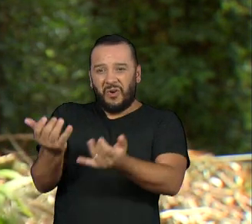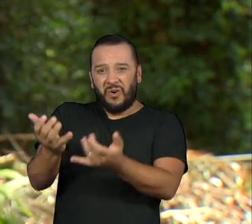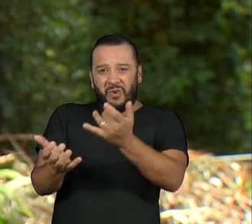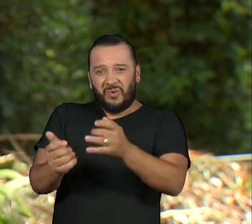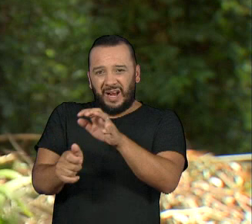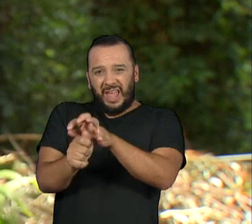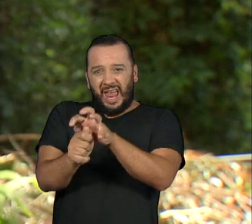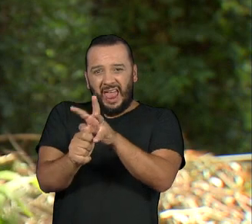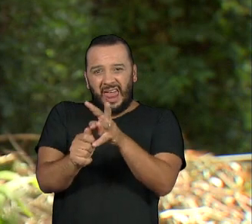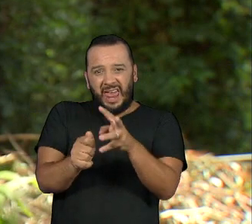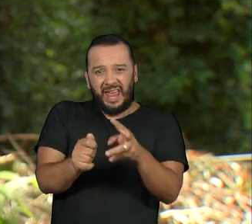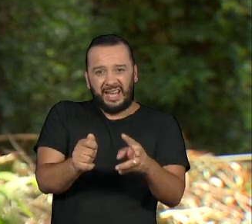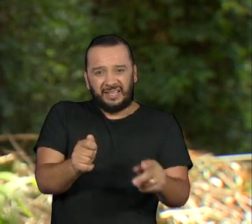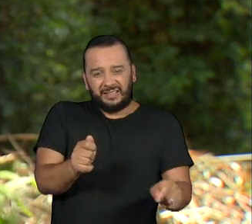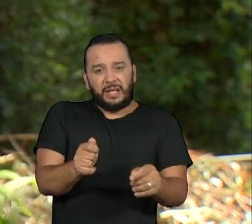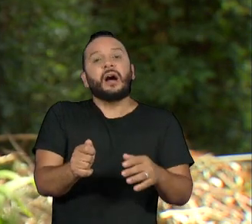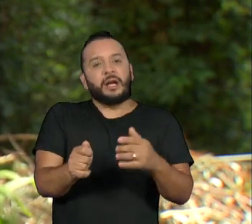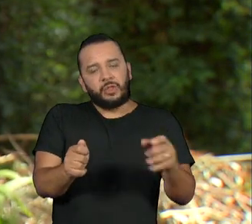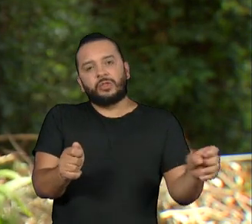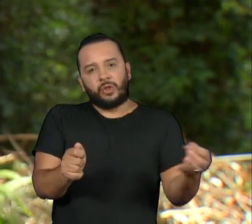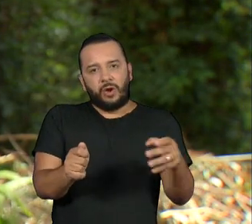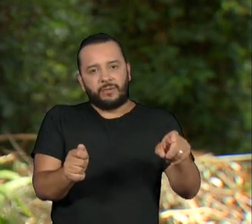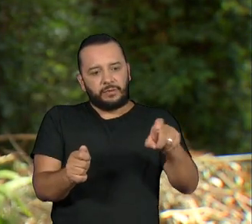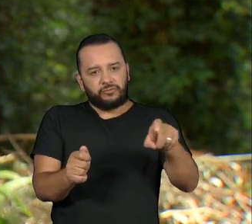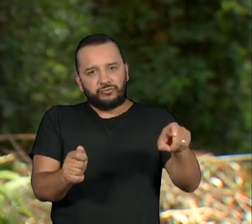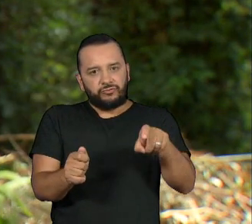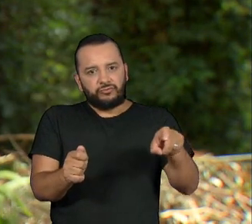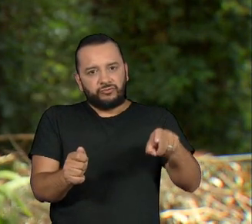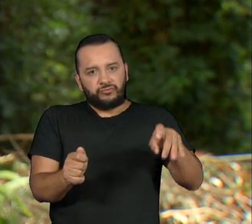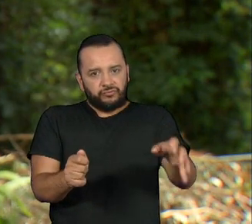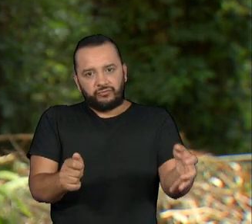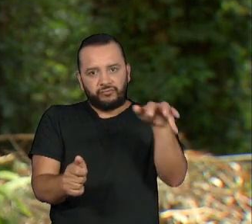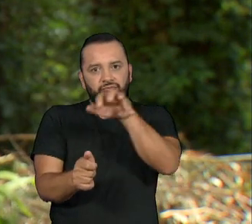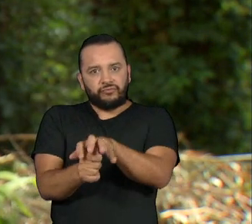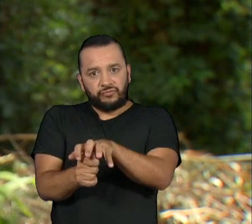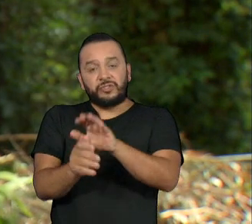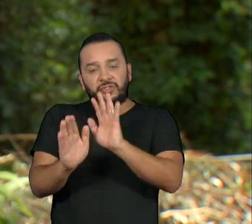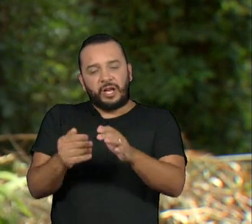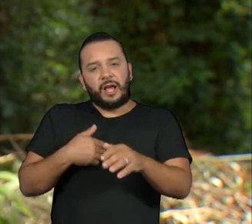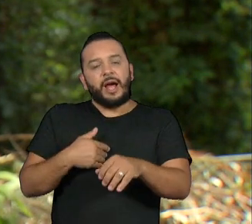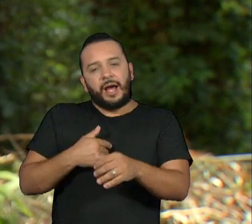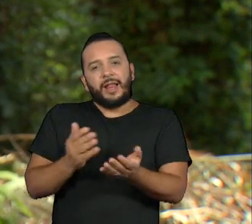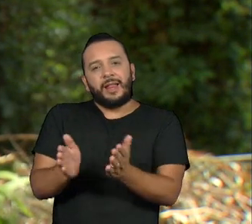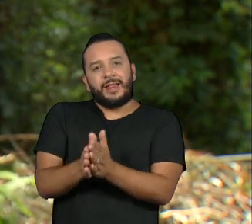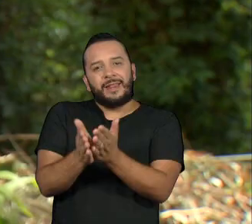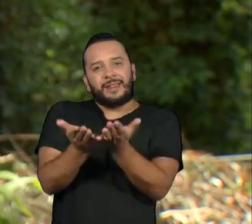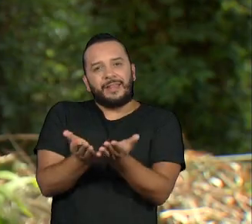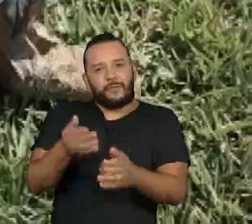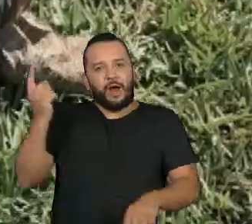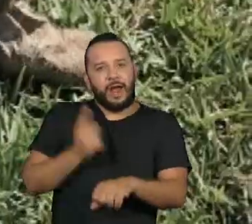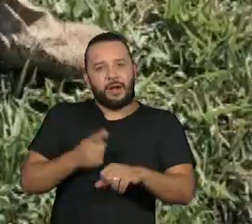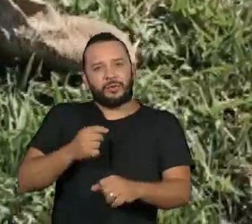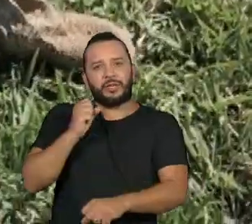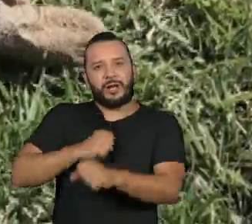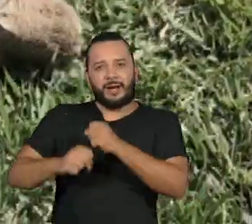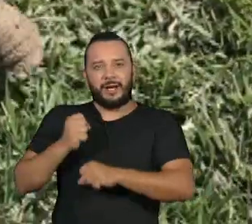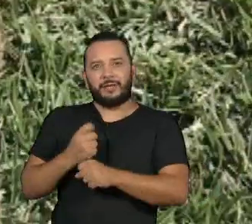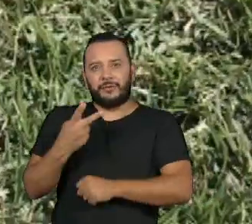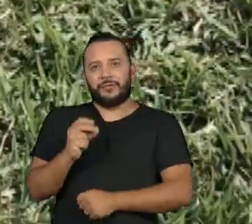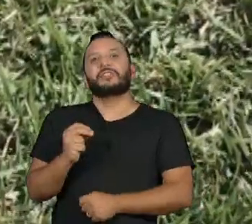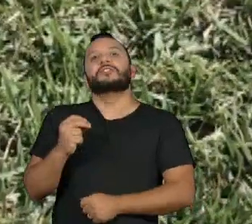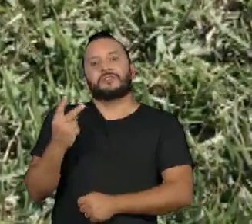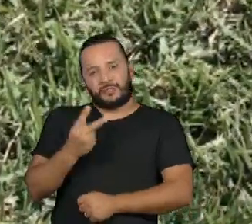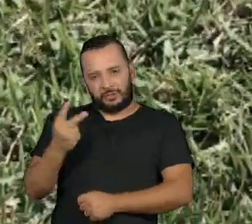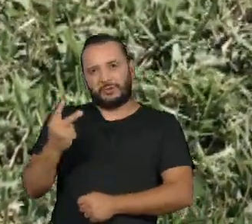pode salvar outras espécies, entrou para o Guinness Book de 2022, o livro dos recordes.